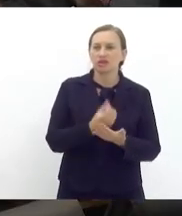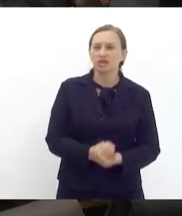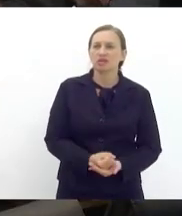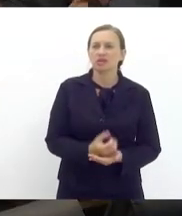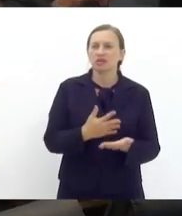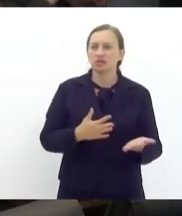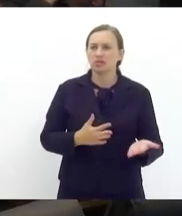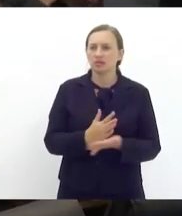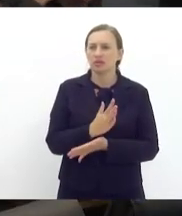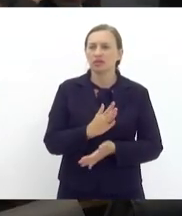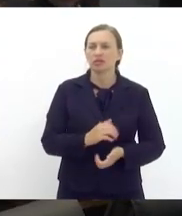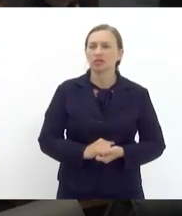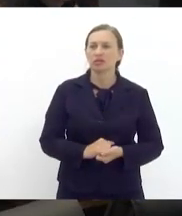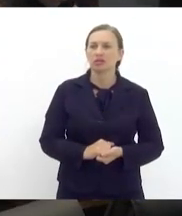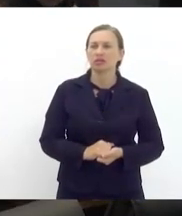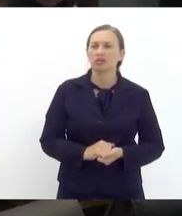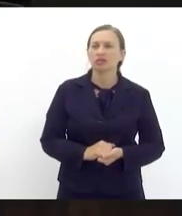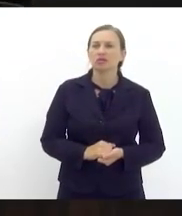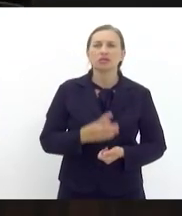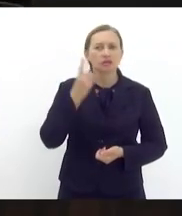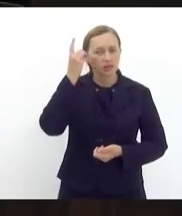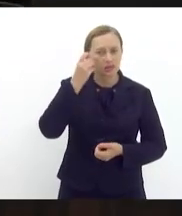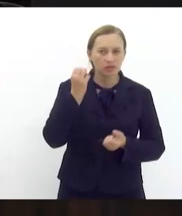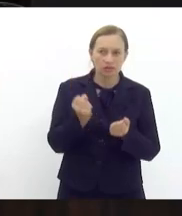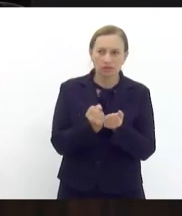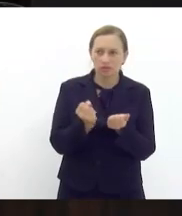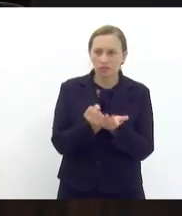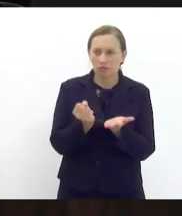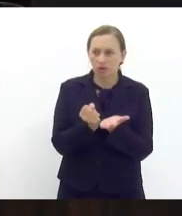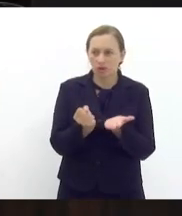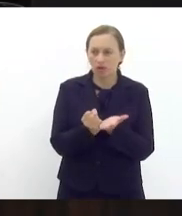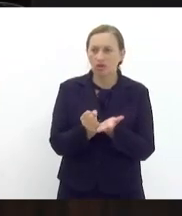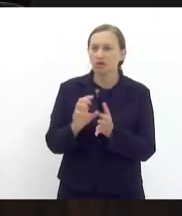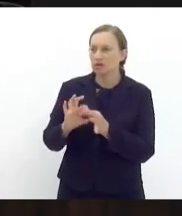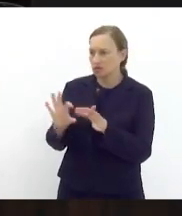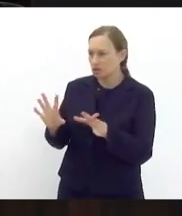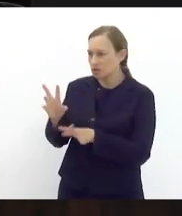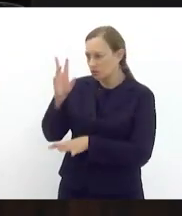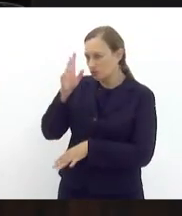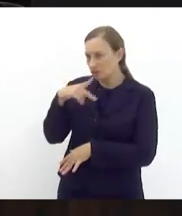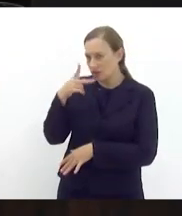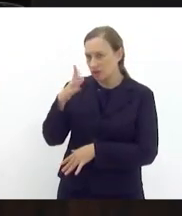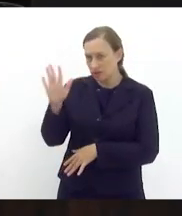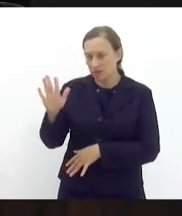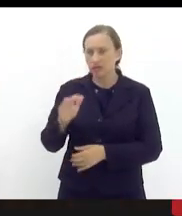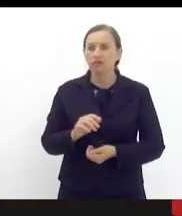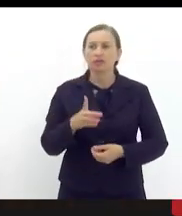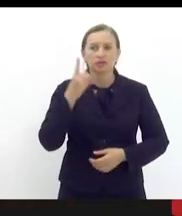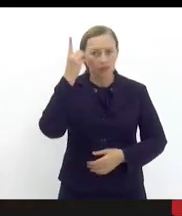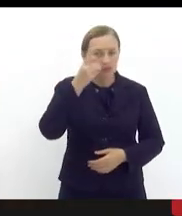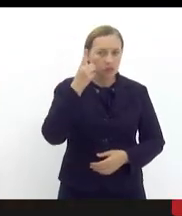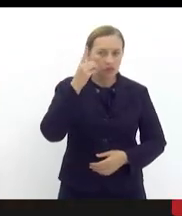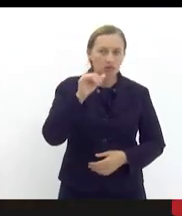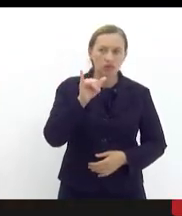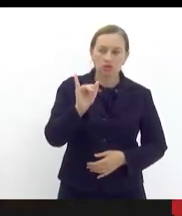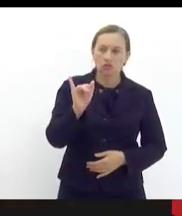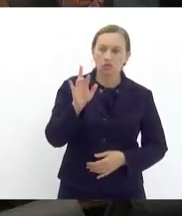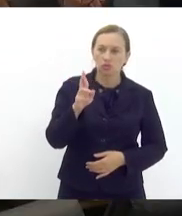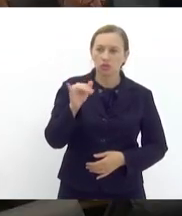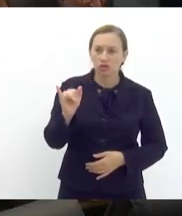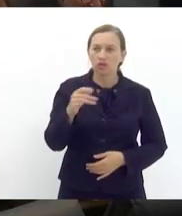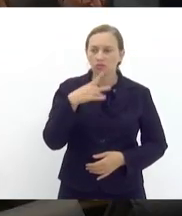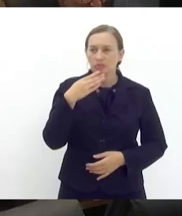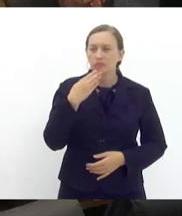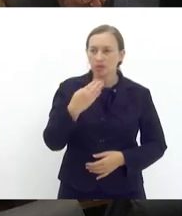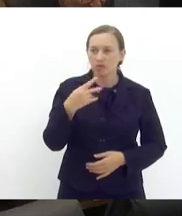estão aprovado deputado Samuel daqui a pouquinho já concedo a fala para vossa excelência porque o deputado Yuri pediu uma